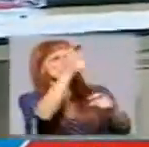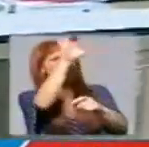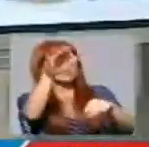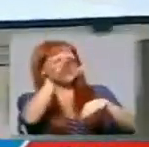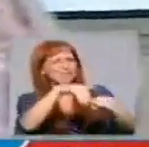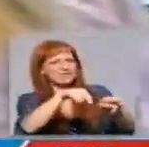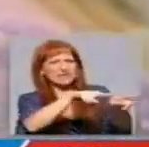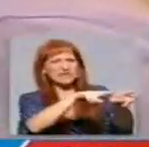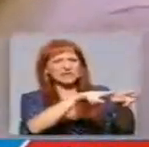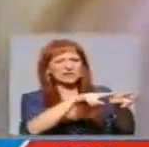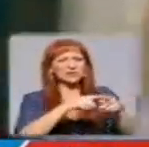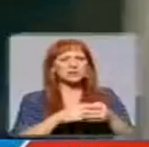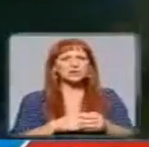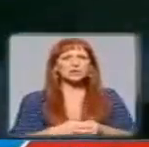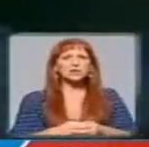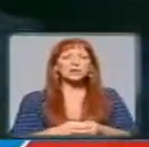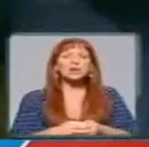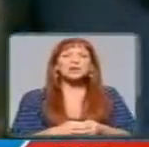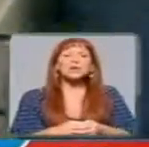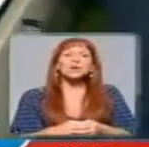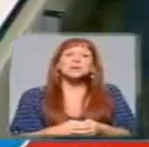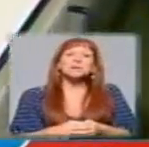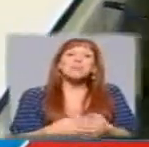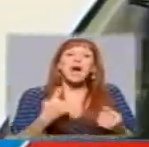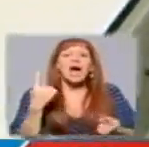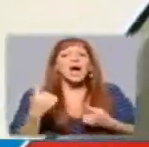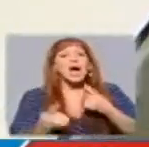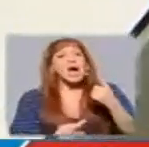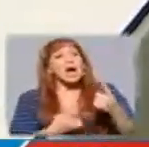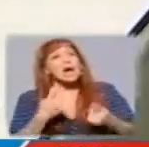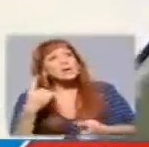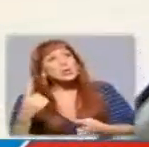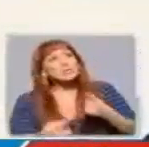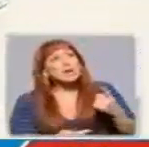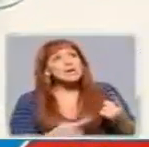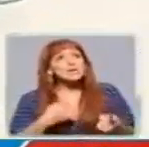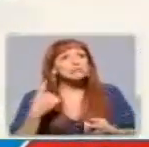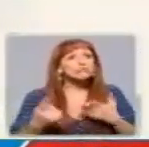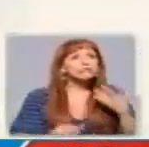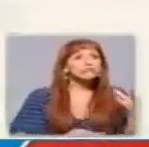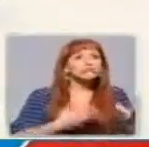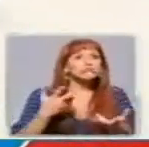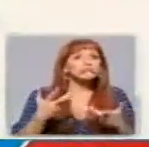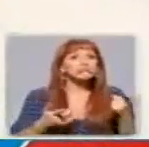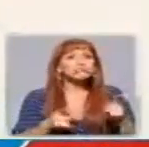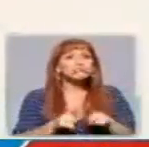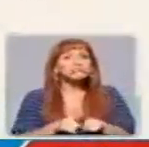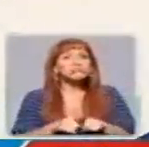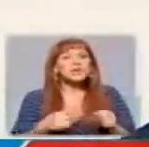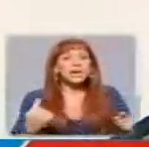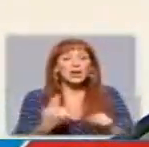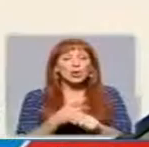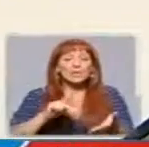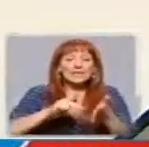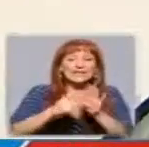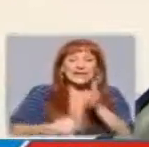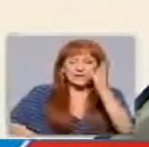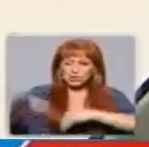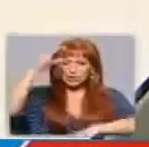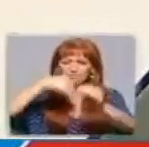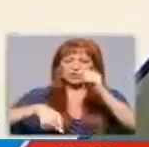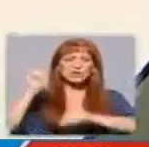países Eu pretendo assim alguma HD queremos alguma técnica